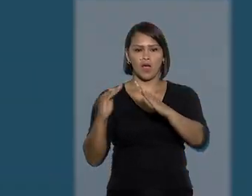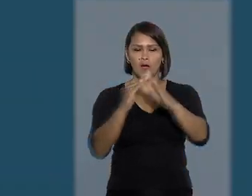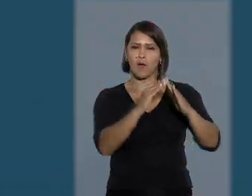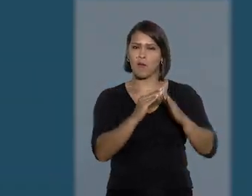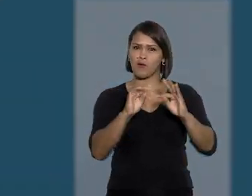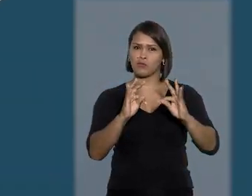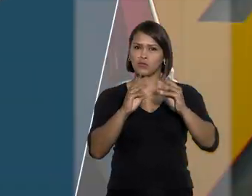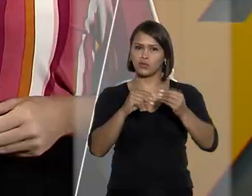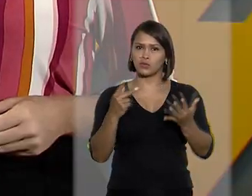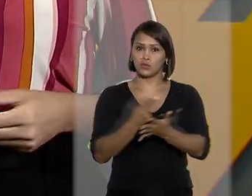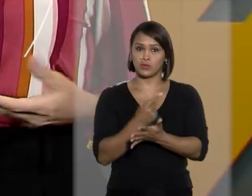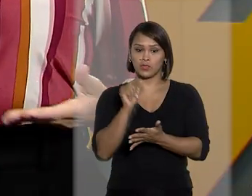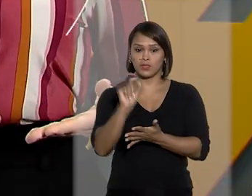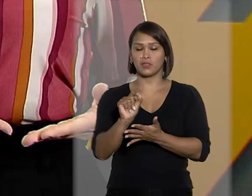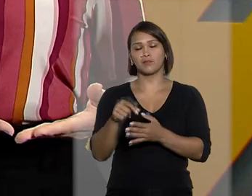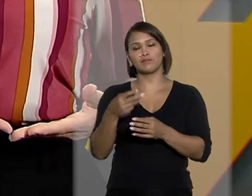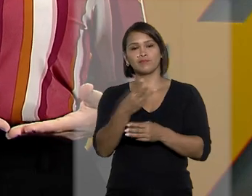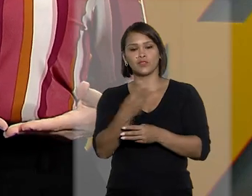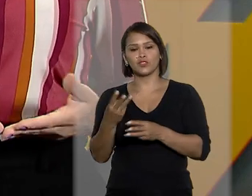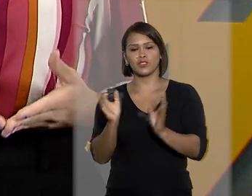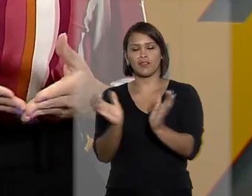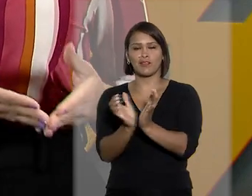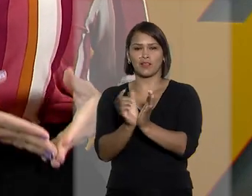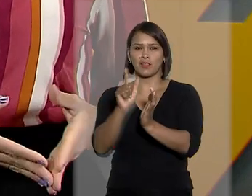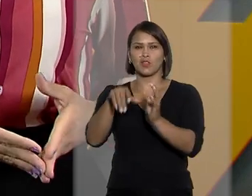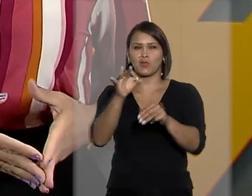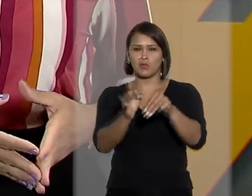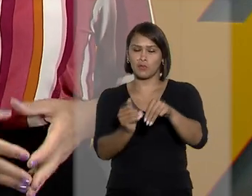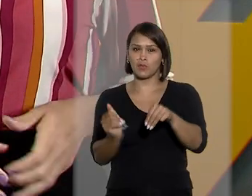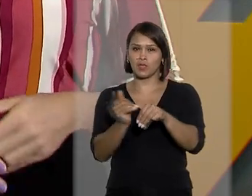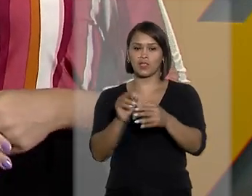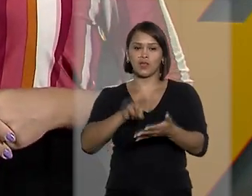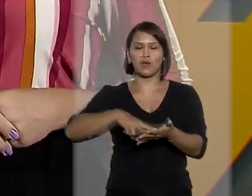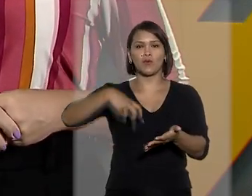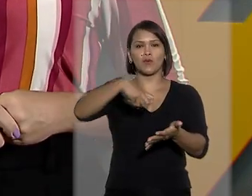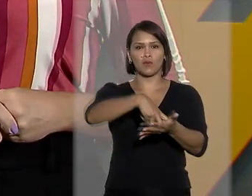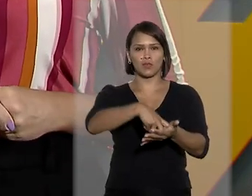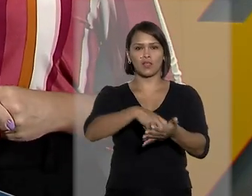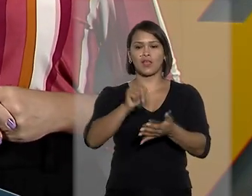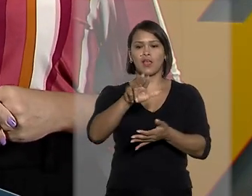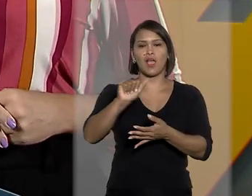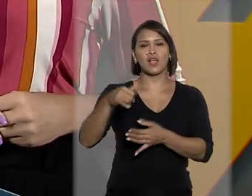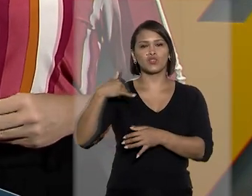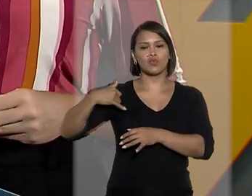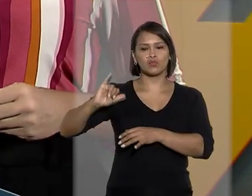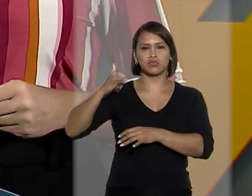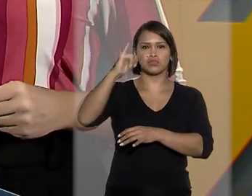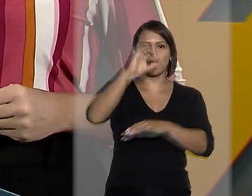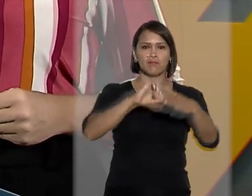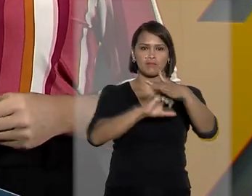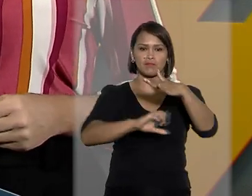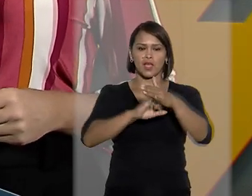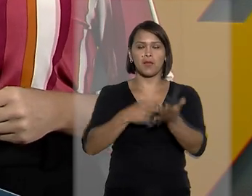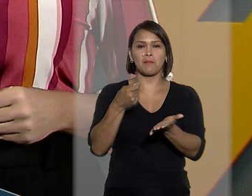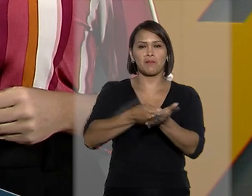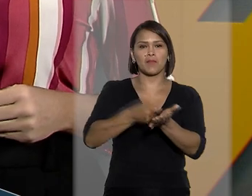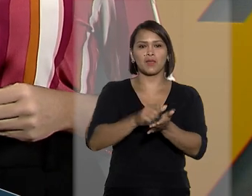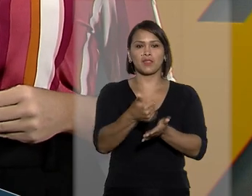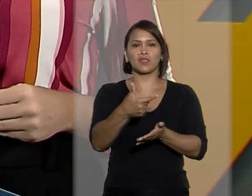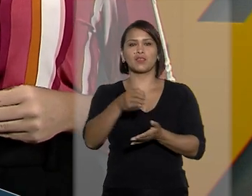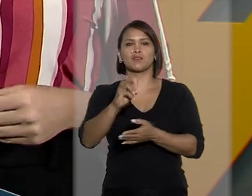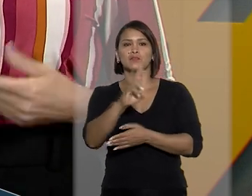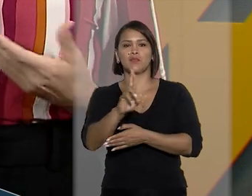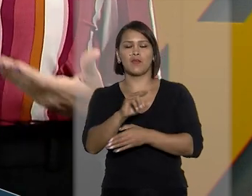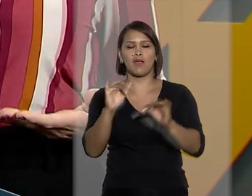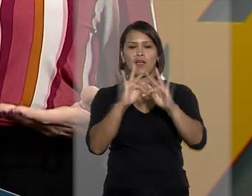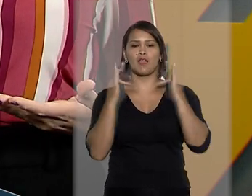imóvel. Já os ministros da terceira turma condenaram a Azul Linhas Aéreas a indenizar em